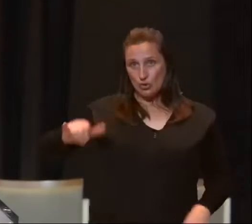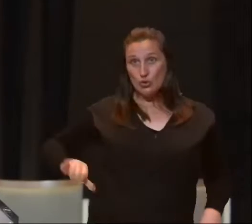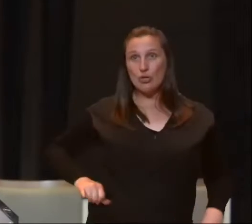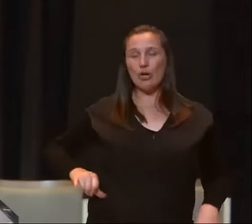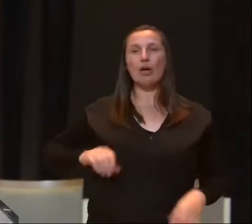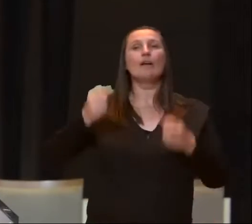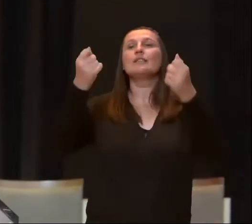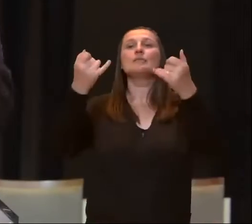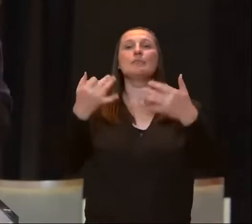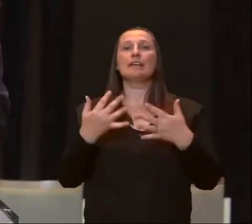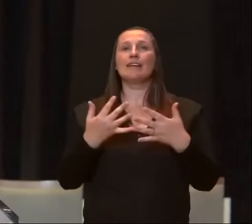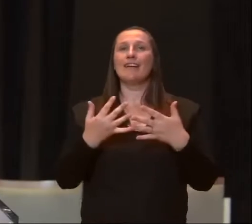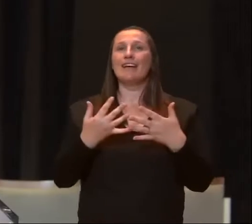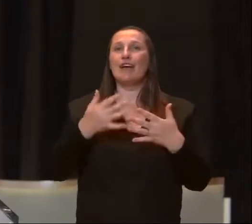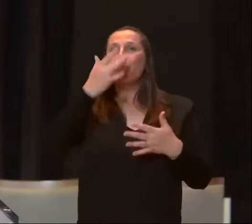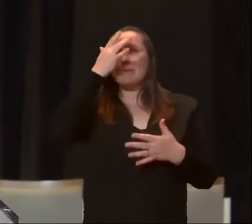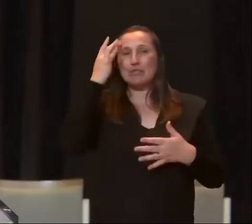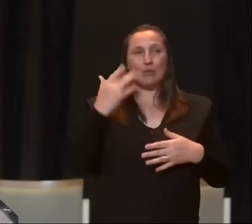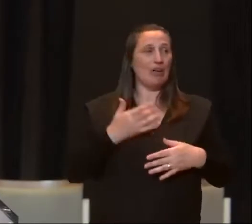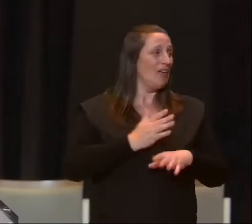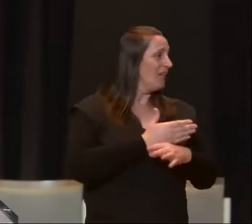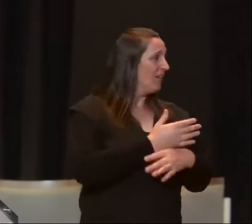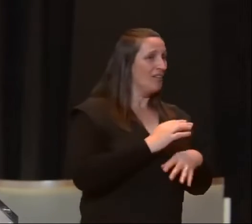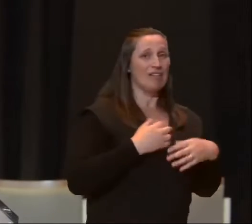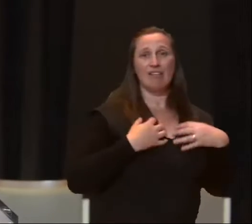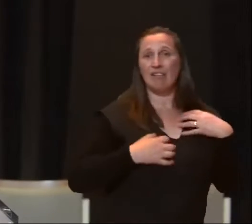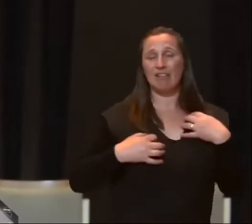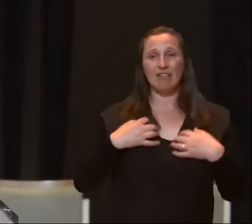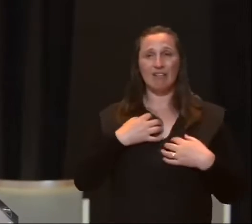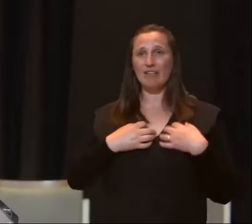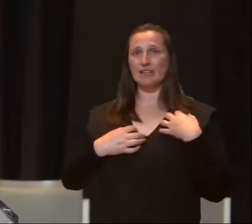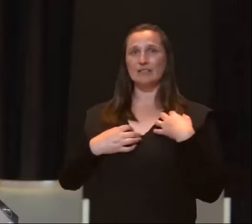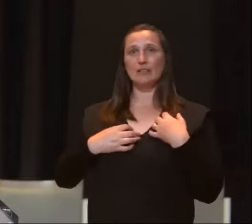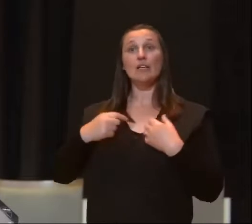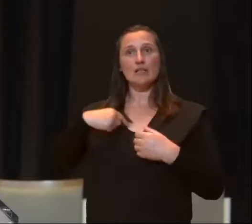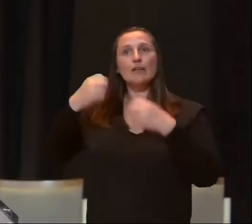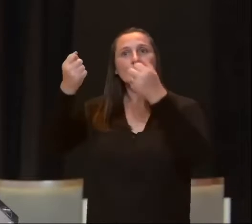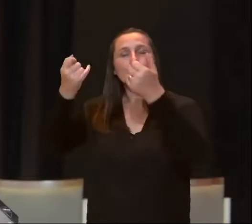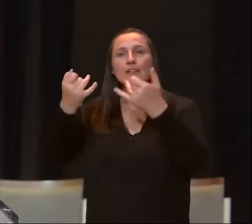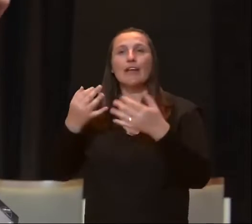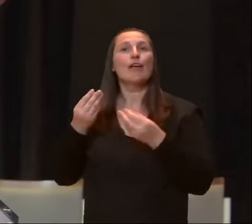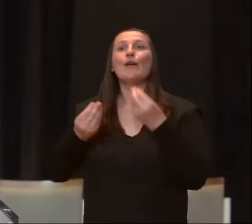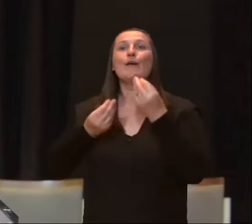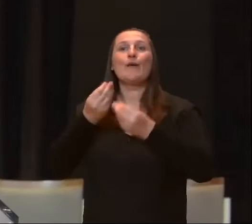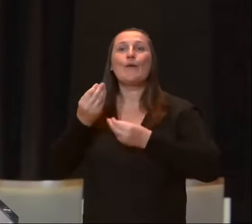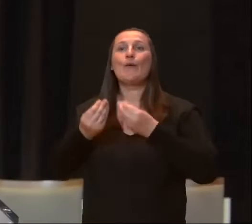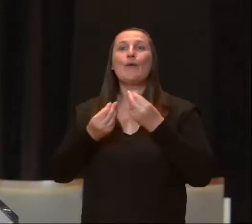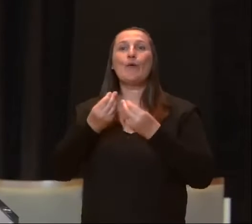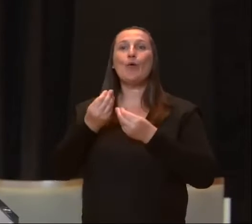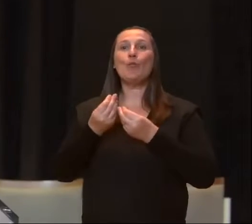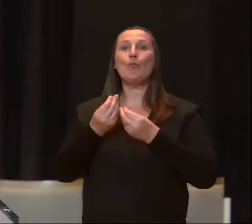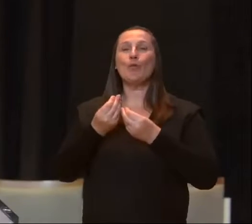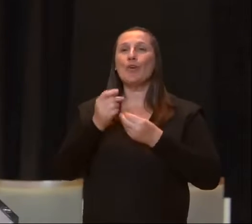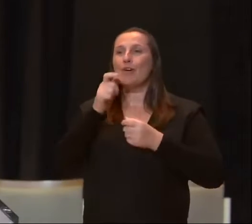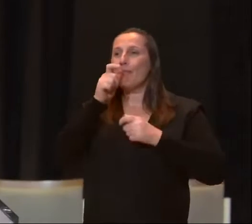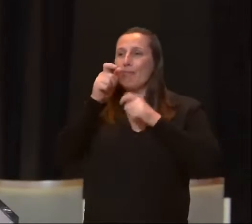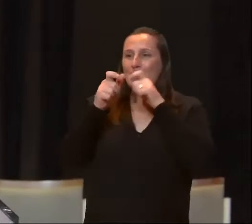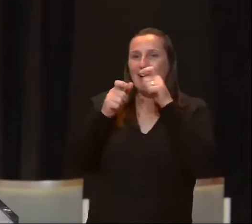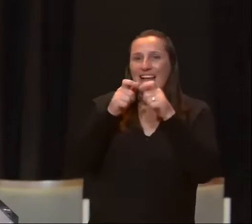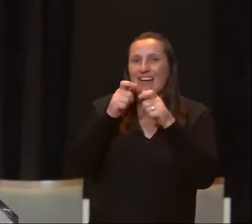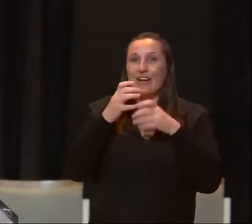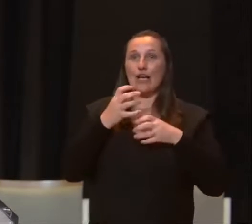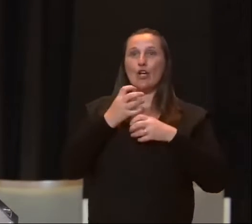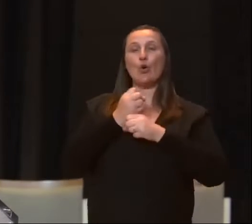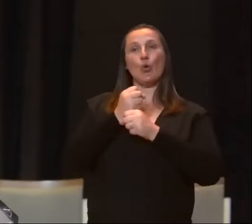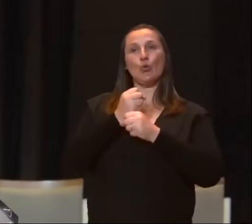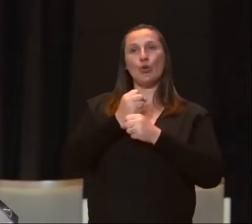conta as palavras de um desesperado. São como palavras ao vento. Eu expliquei como a gente lida com as palavras do desesperado